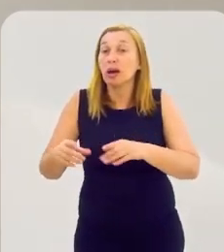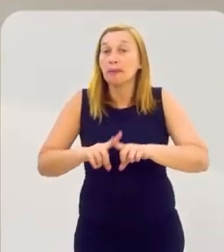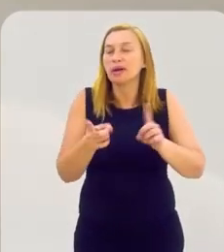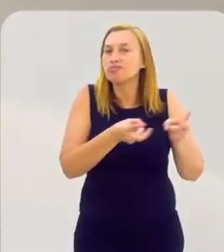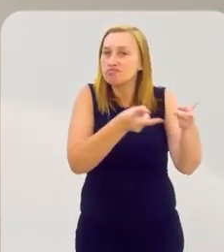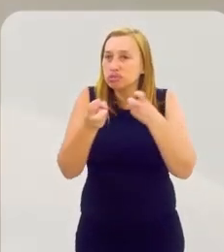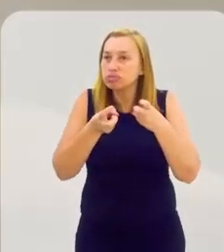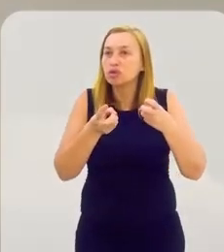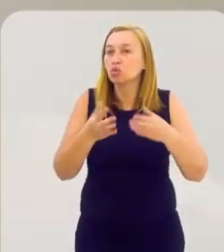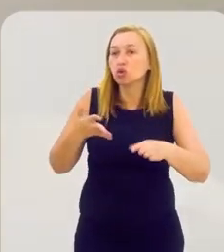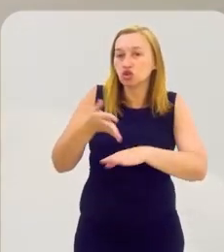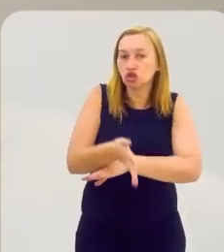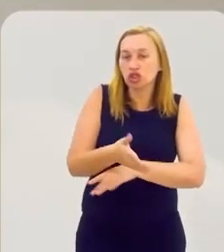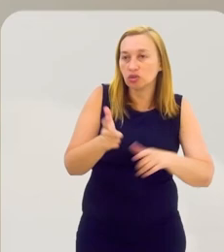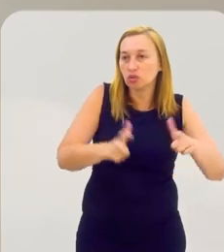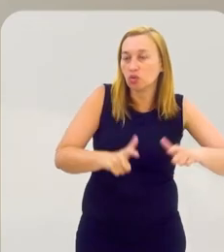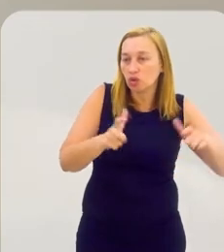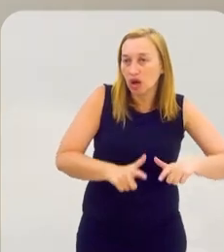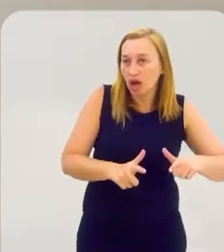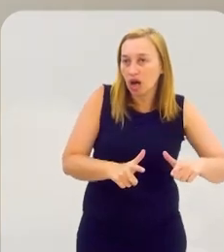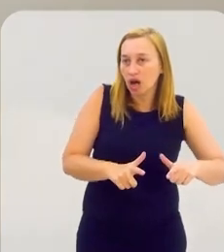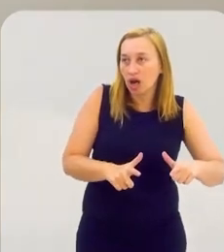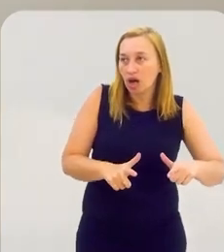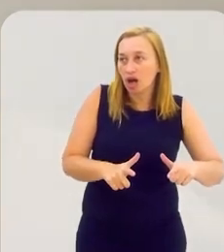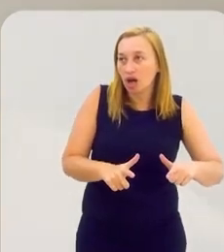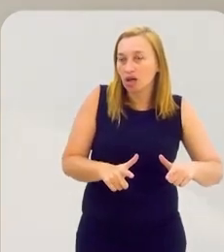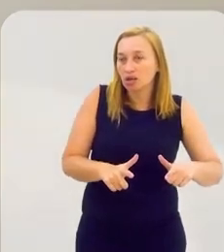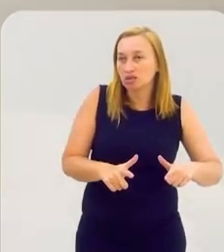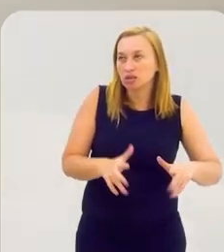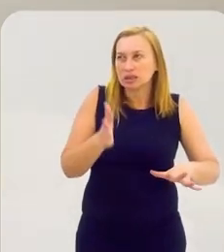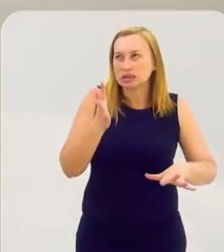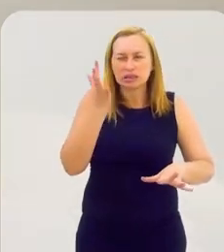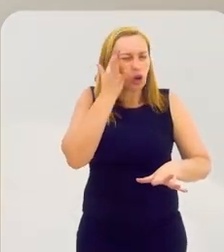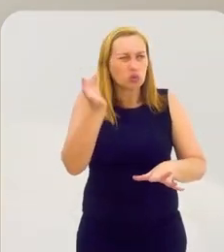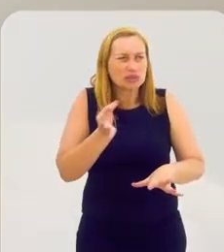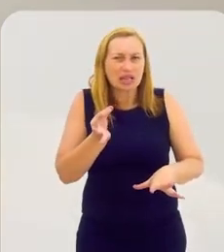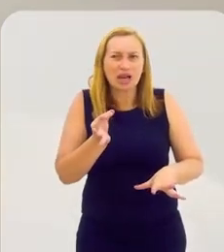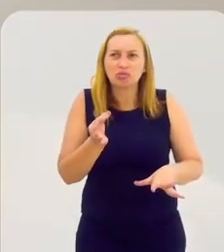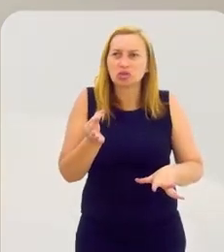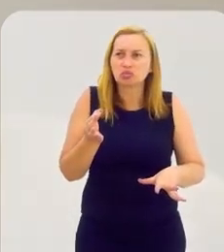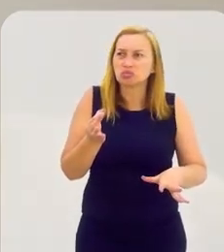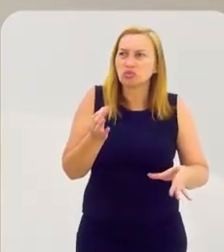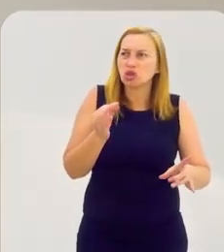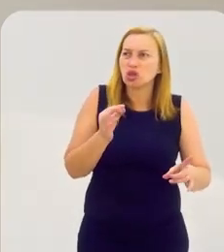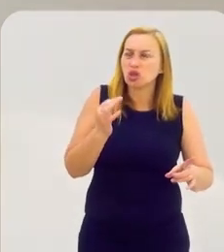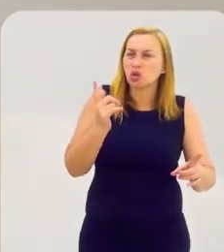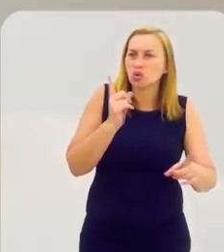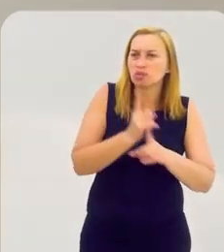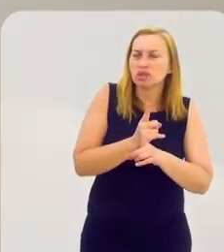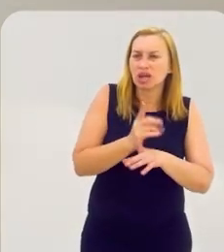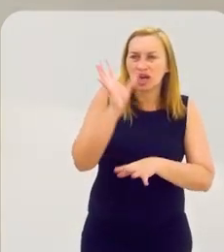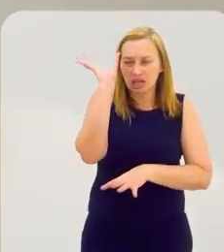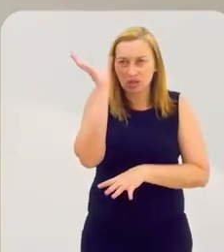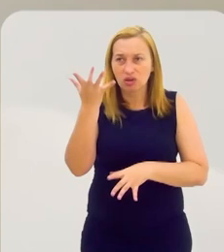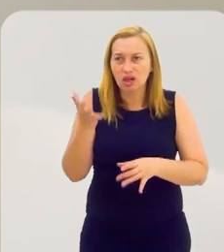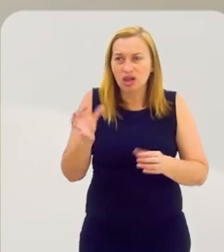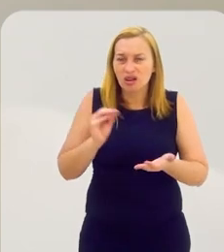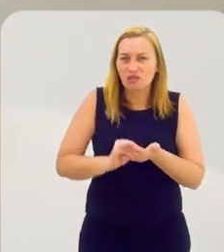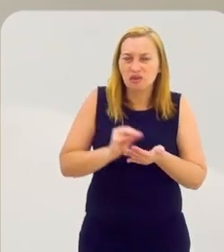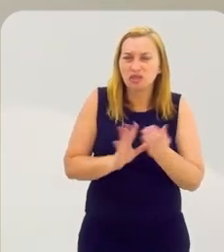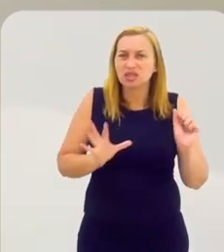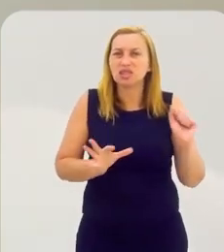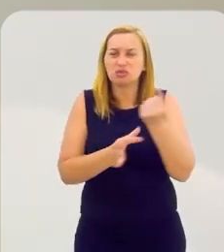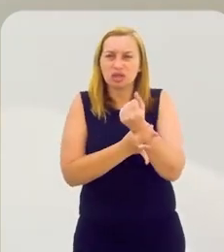percepção, né? Quando ele chega num local, às vezes, muito bagunçado, com muita gente, que ele não consegue achar a solução, ele se sente inseguro